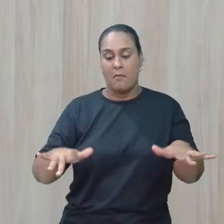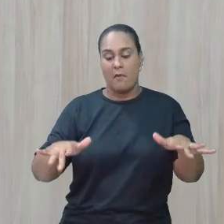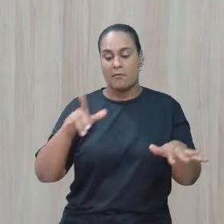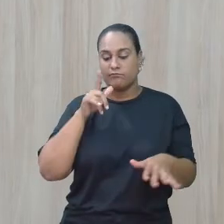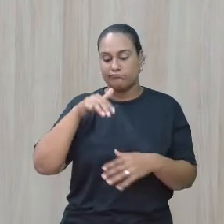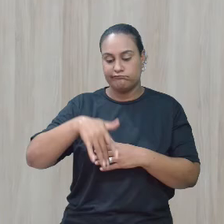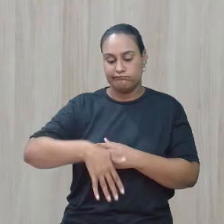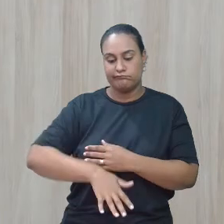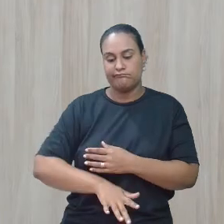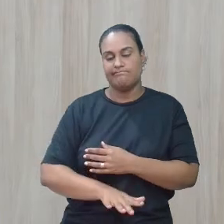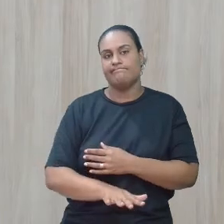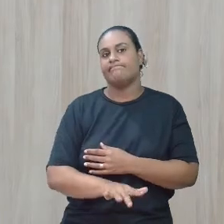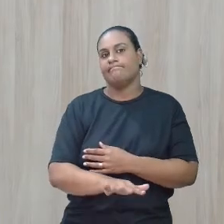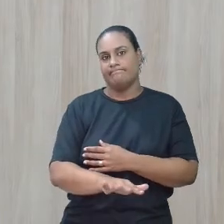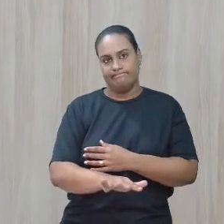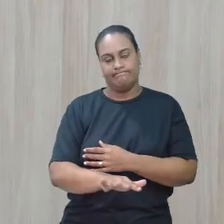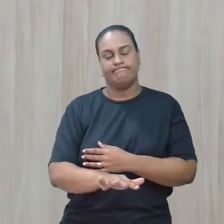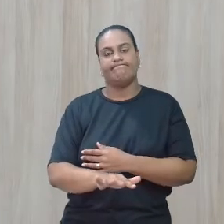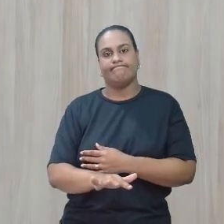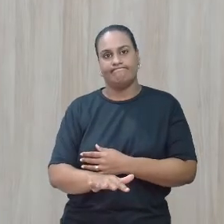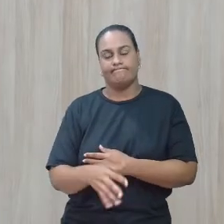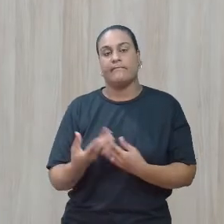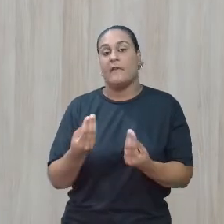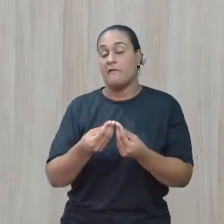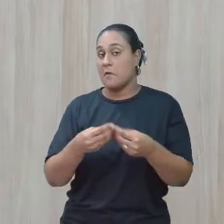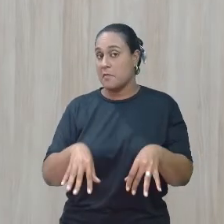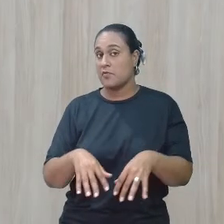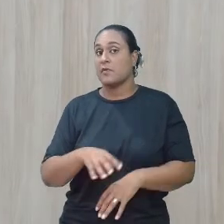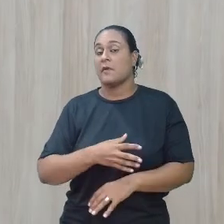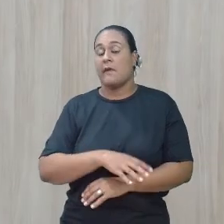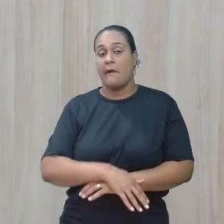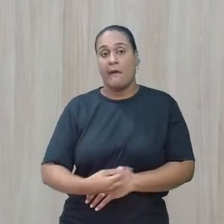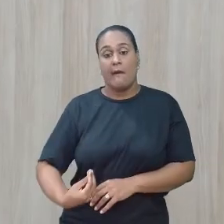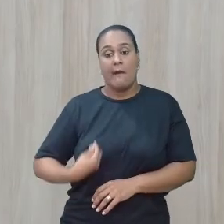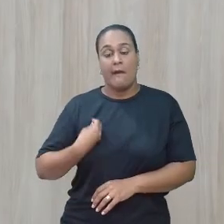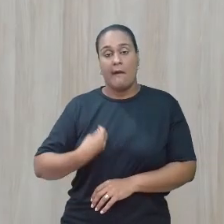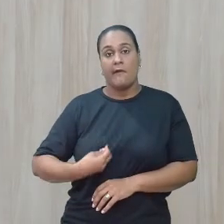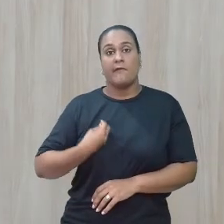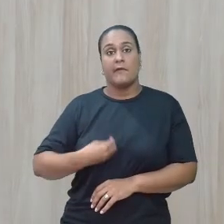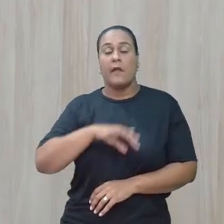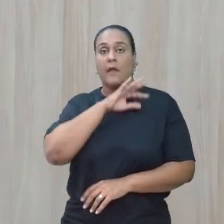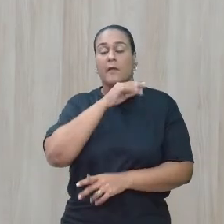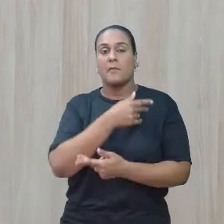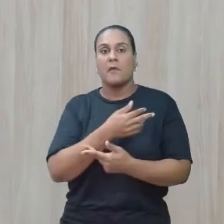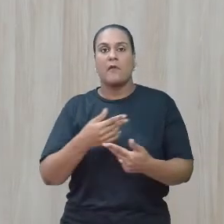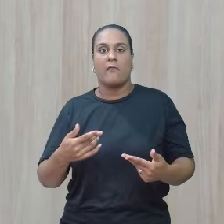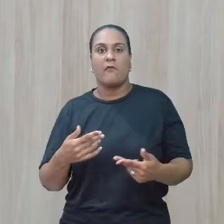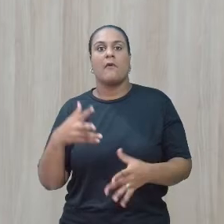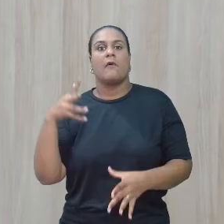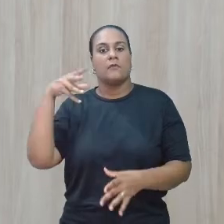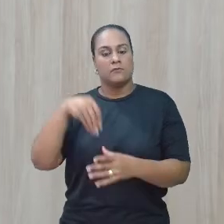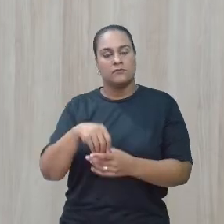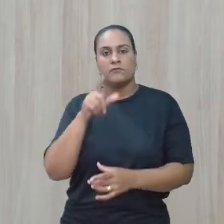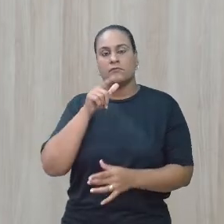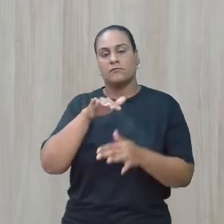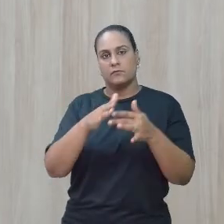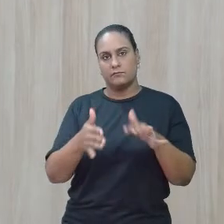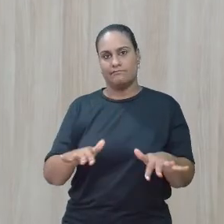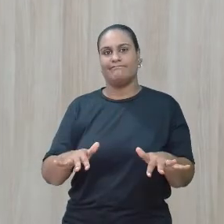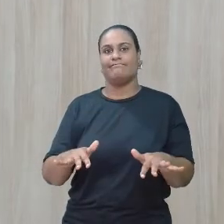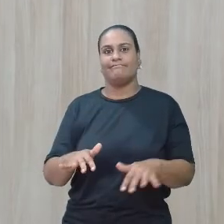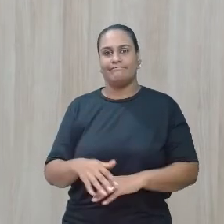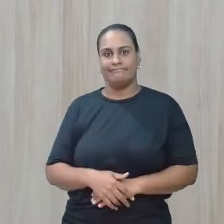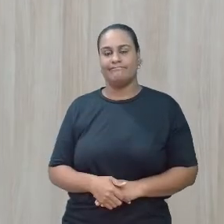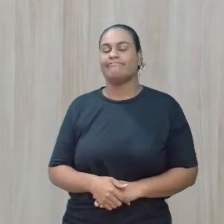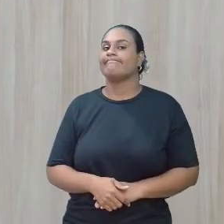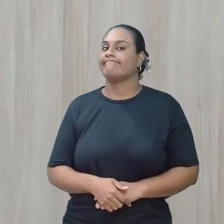região também pode causar impacto, e ao ser humano também, né, isso então a gente vê aí que a partir